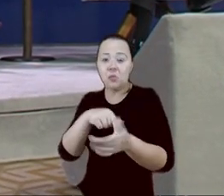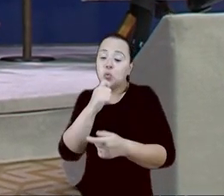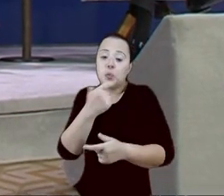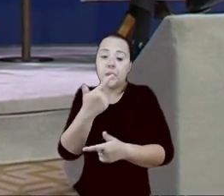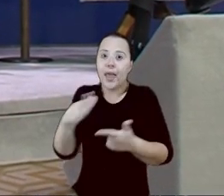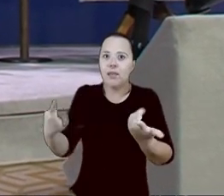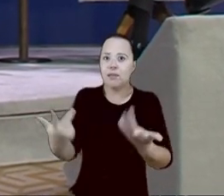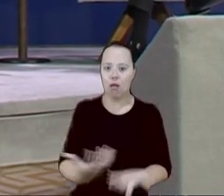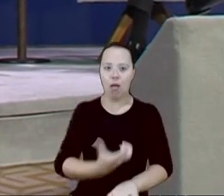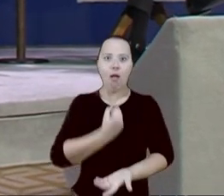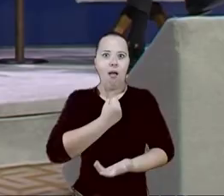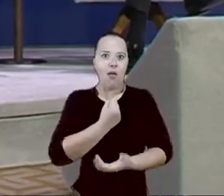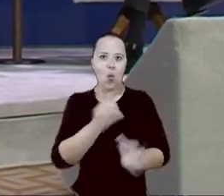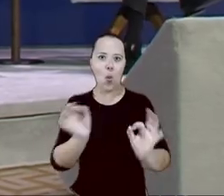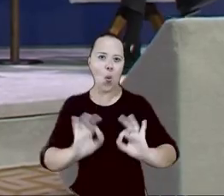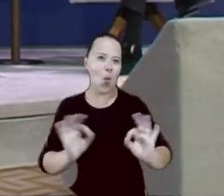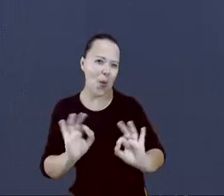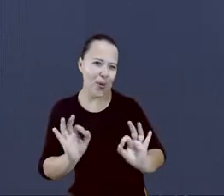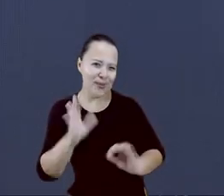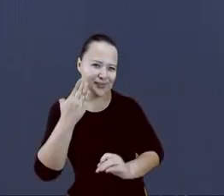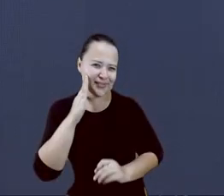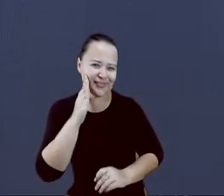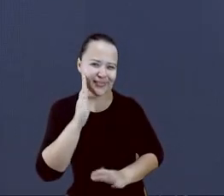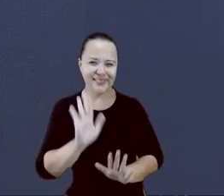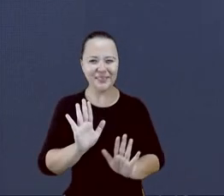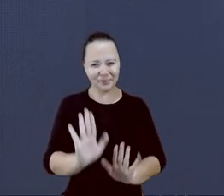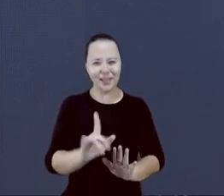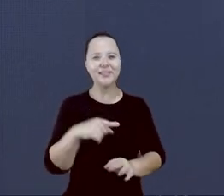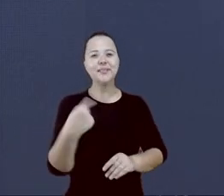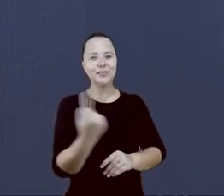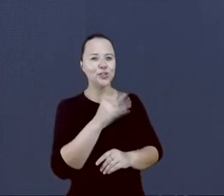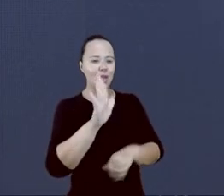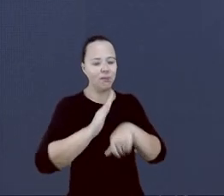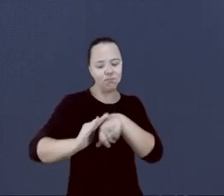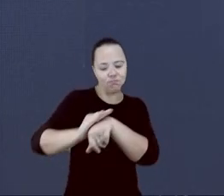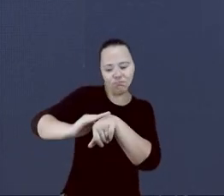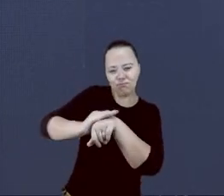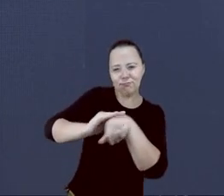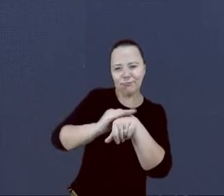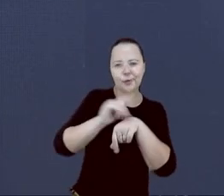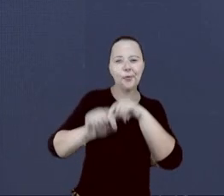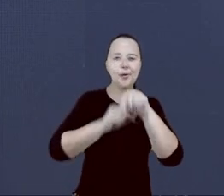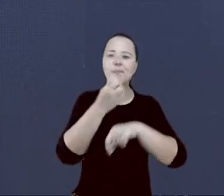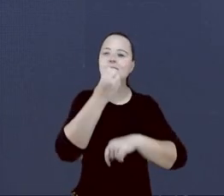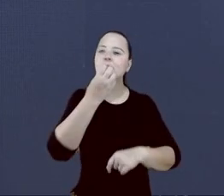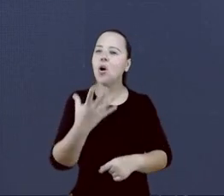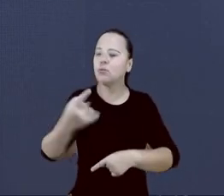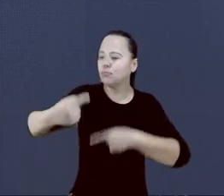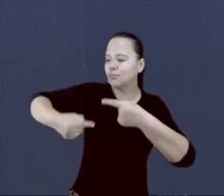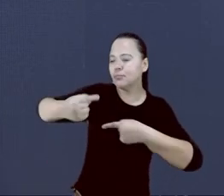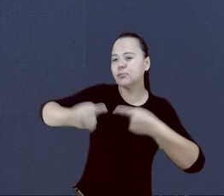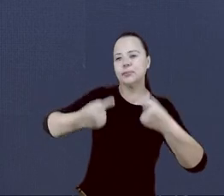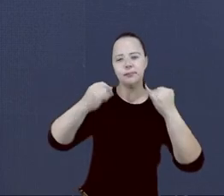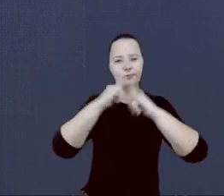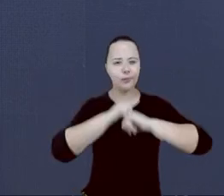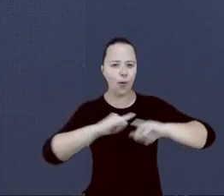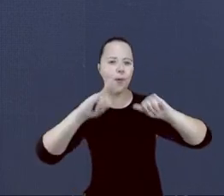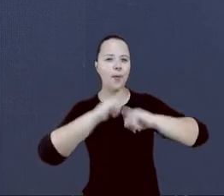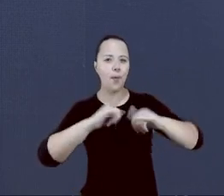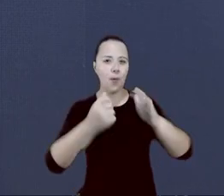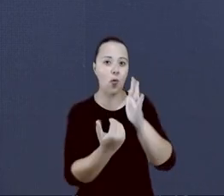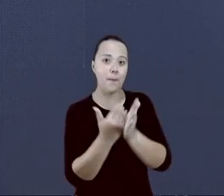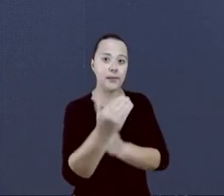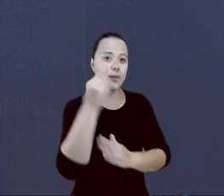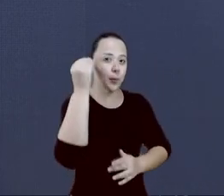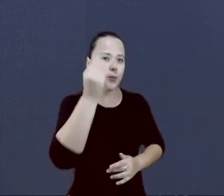né mas a gente comentou aqui que boa parte desse movimento de abertura de spread que tá gerando essa oportunidade